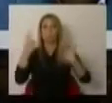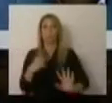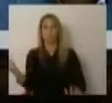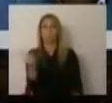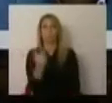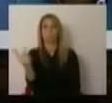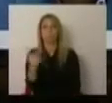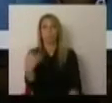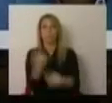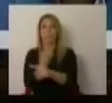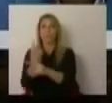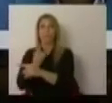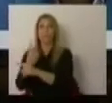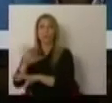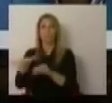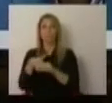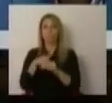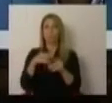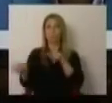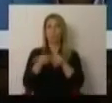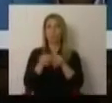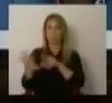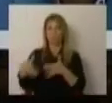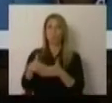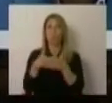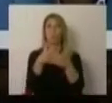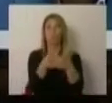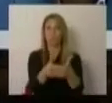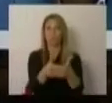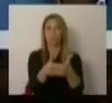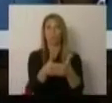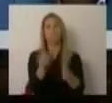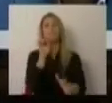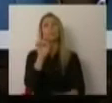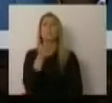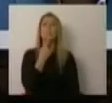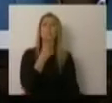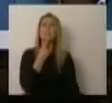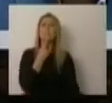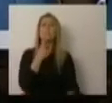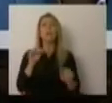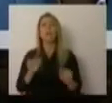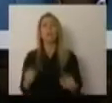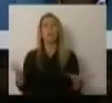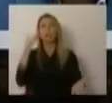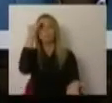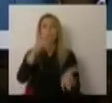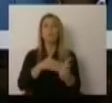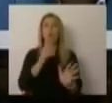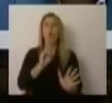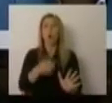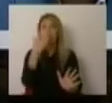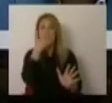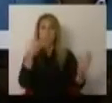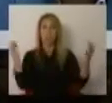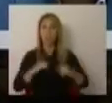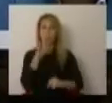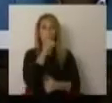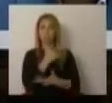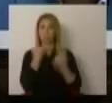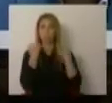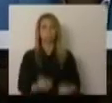feitas por vários atores políticos do processo, importa perceber aqui que consequências é que o não acordo tem e que